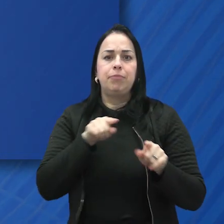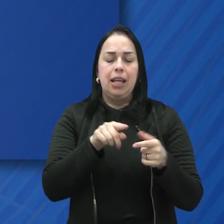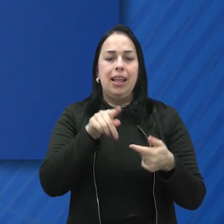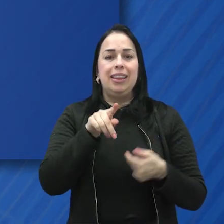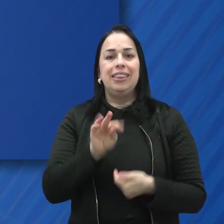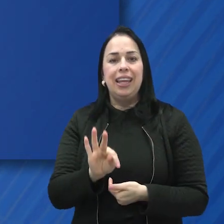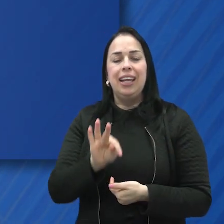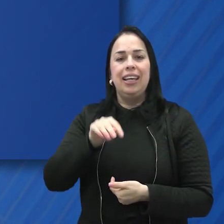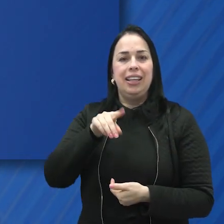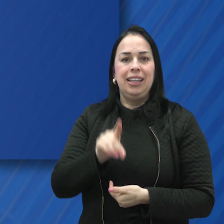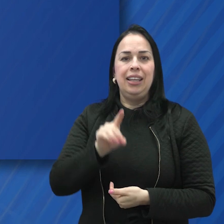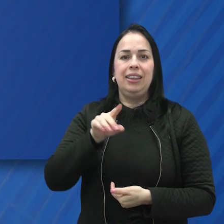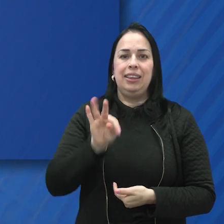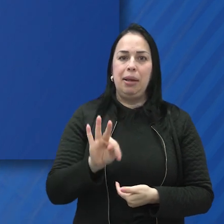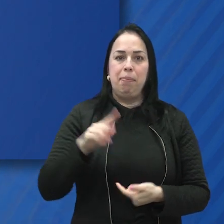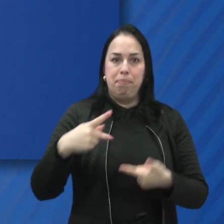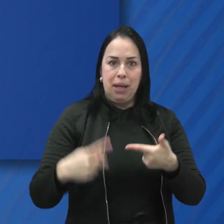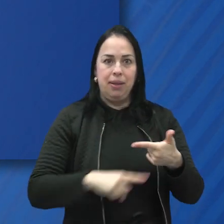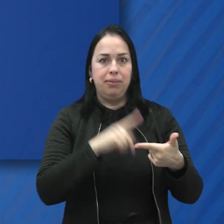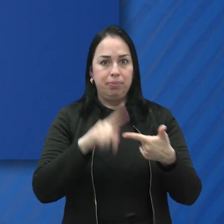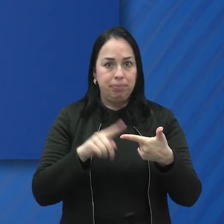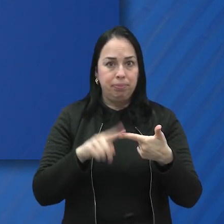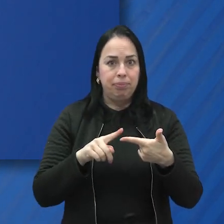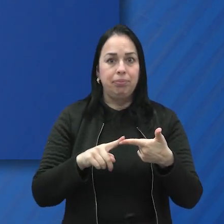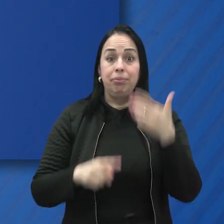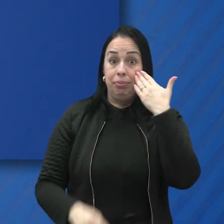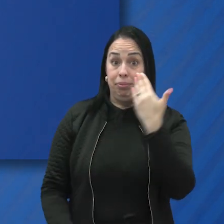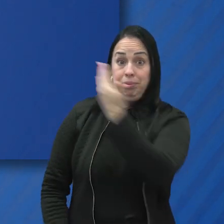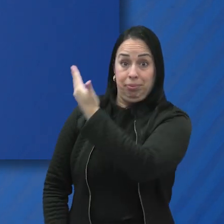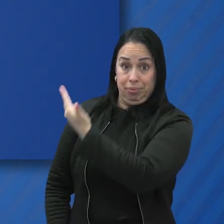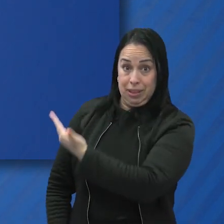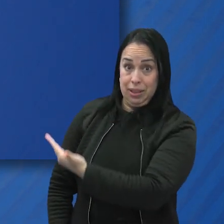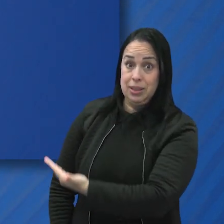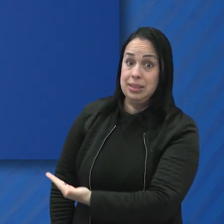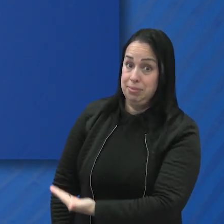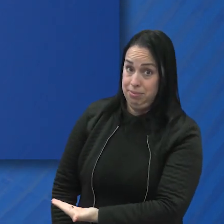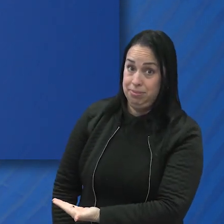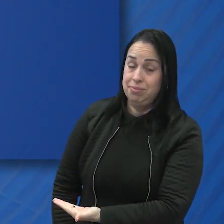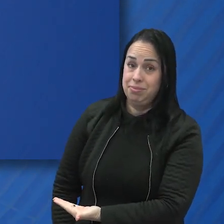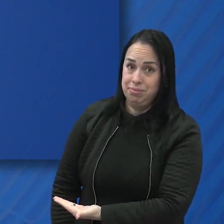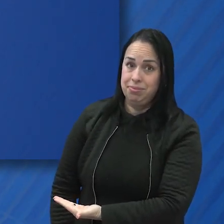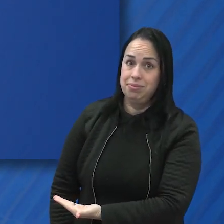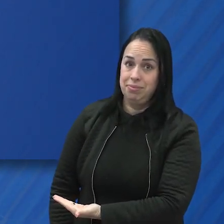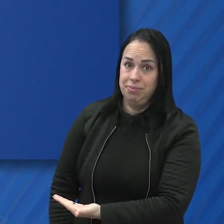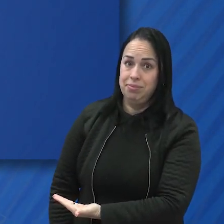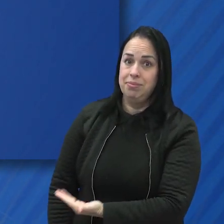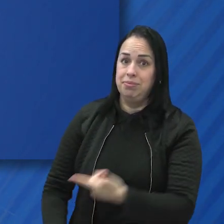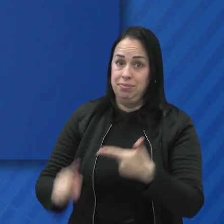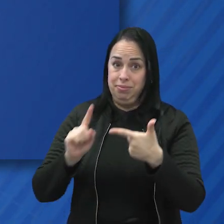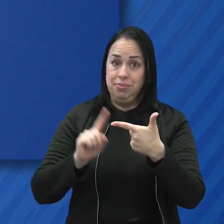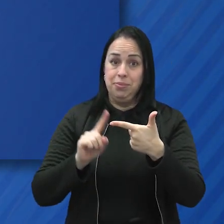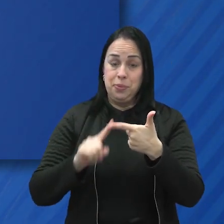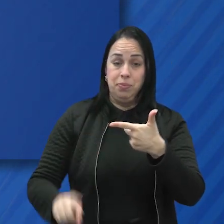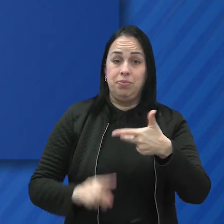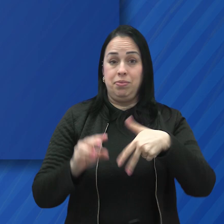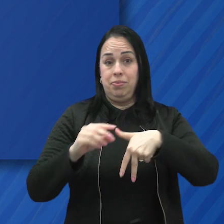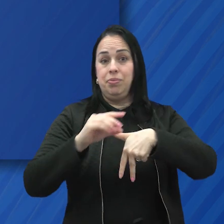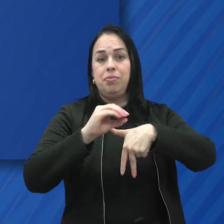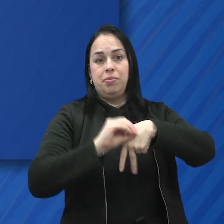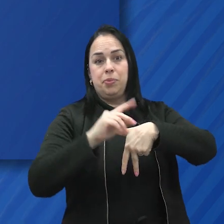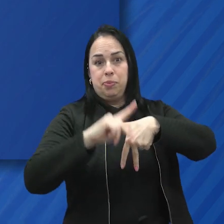vacinas DTP, que protege contra difteria, tétano e coqueluche,